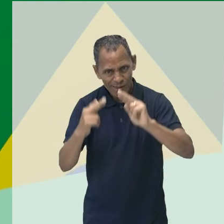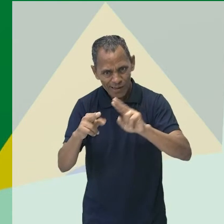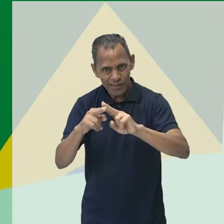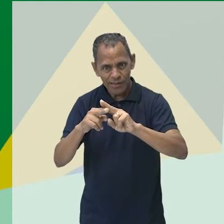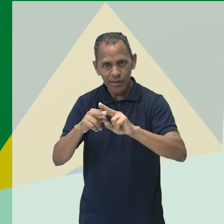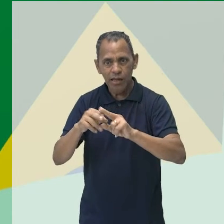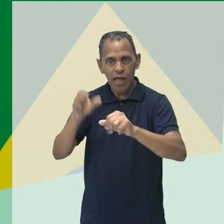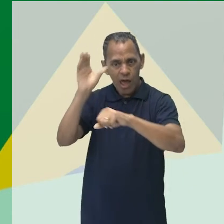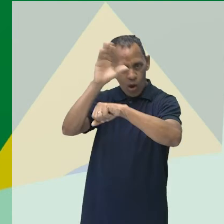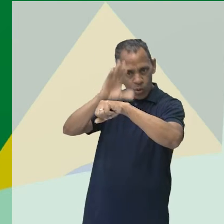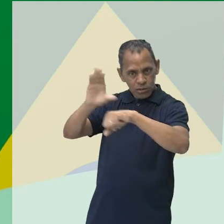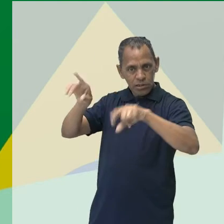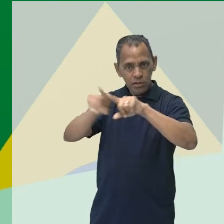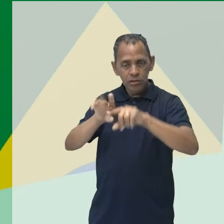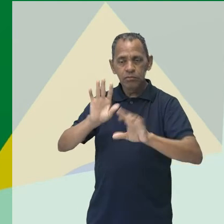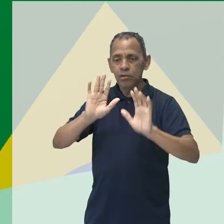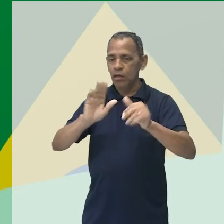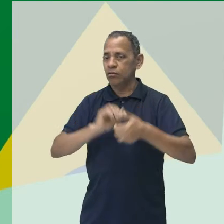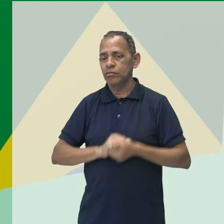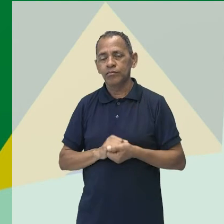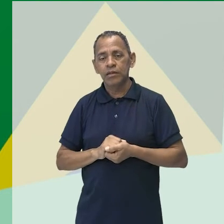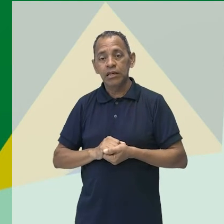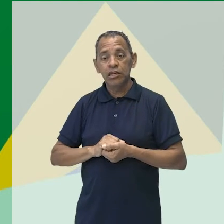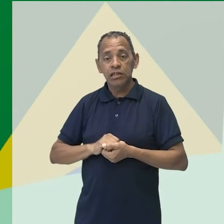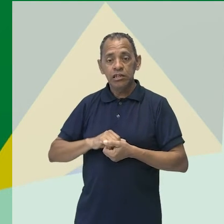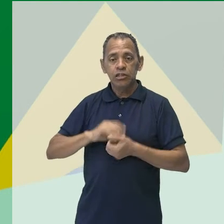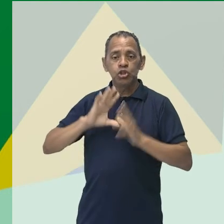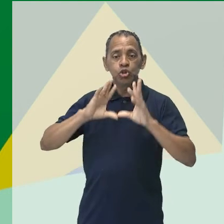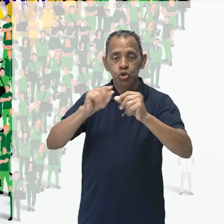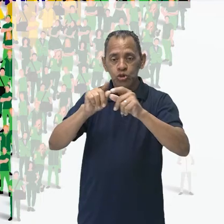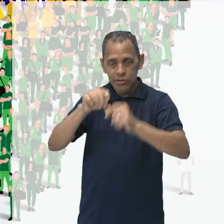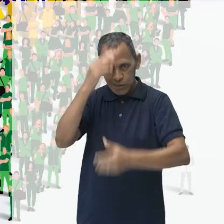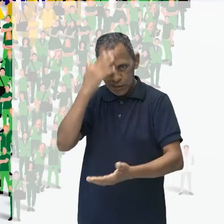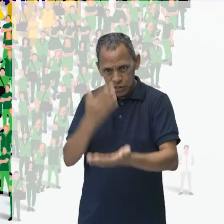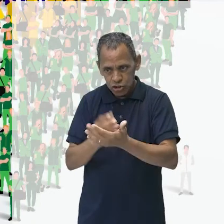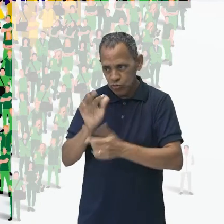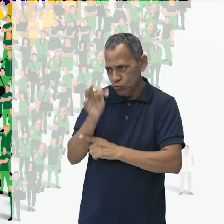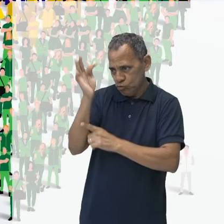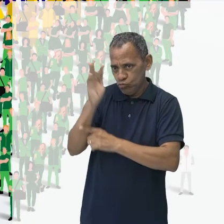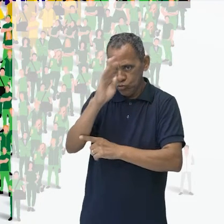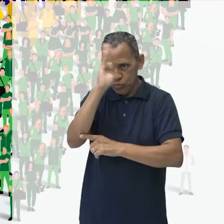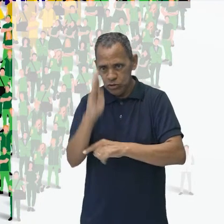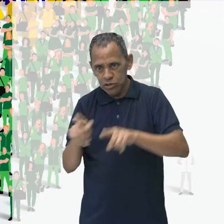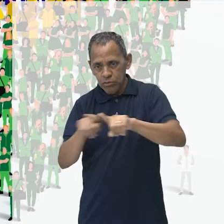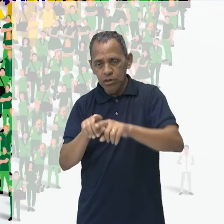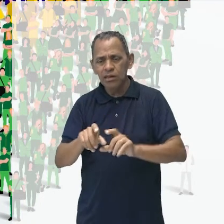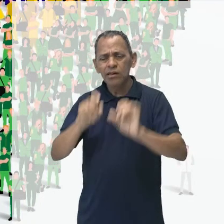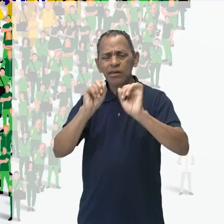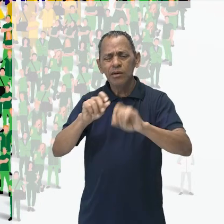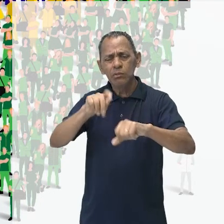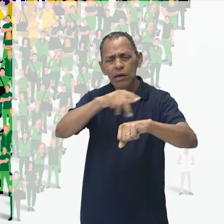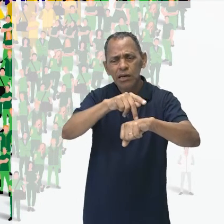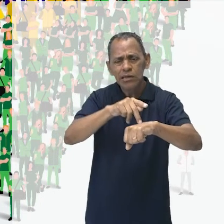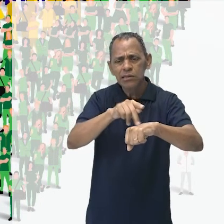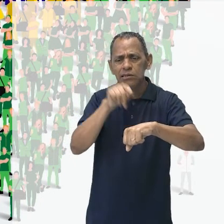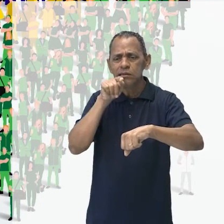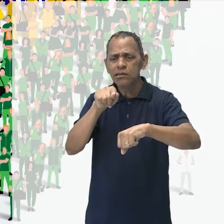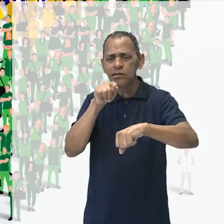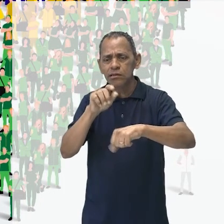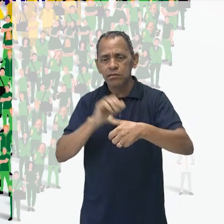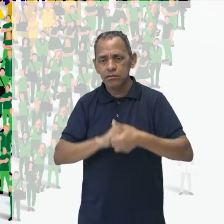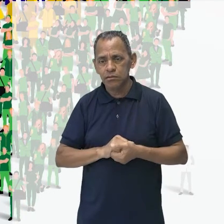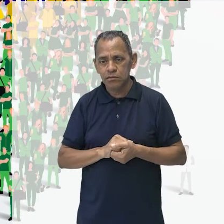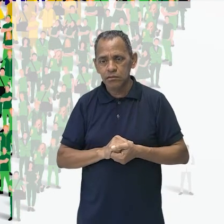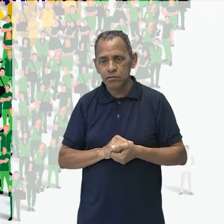todos acreditam no futuro da nação. Que país é esse? Que país é